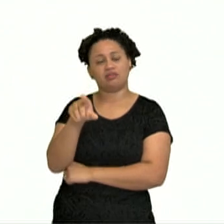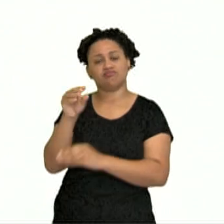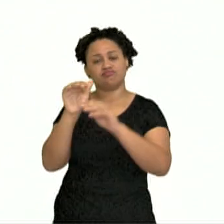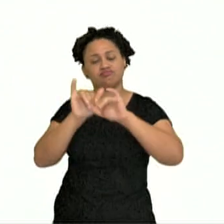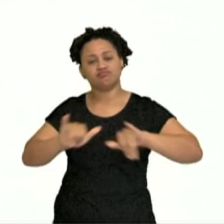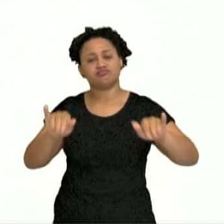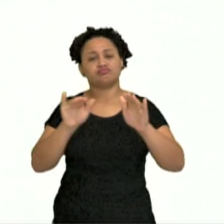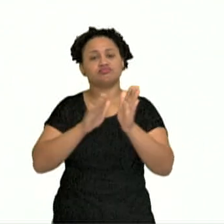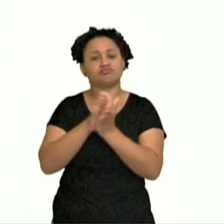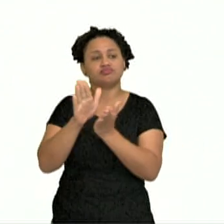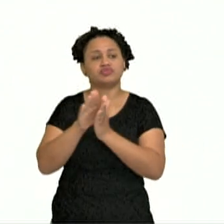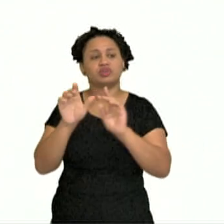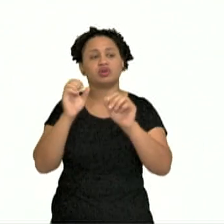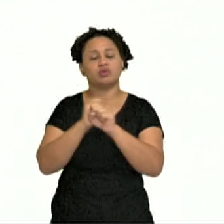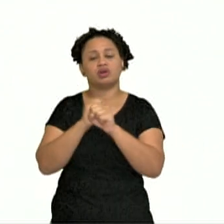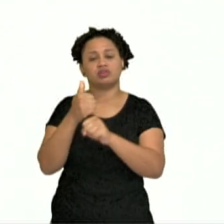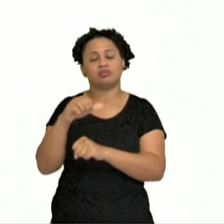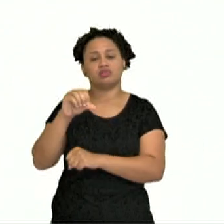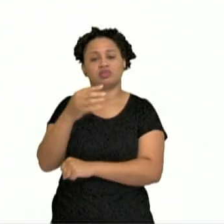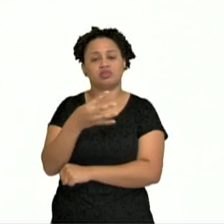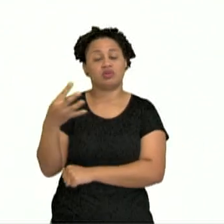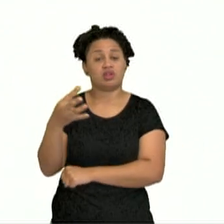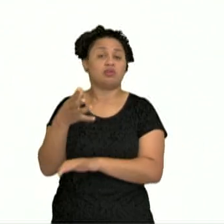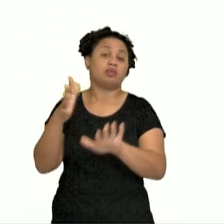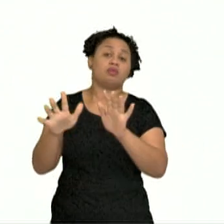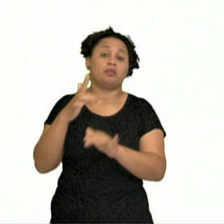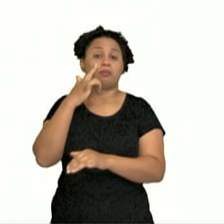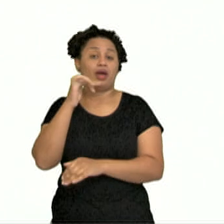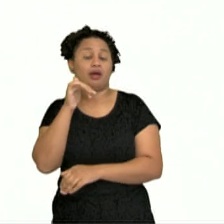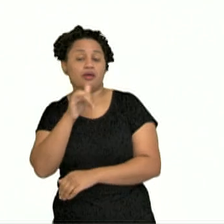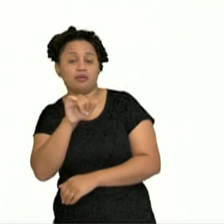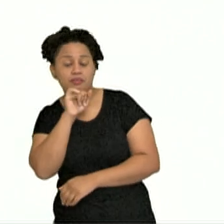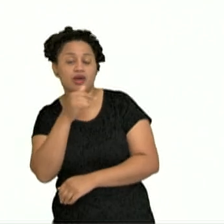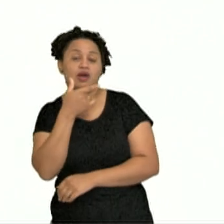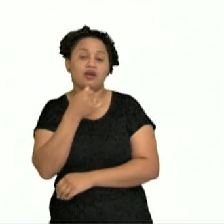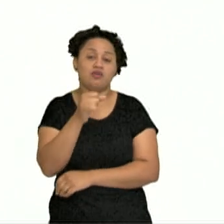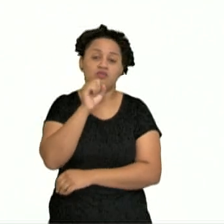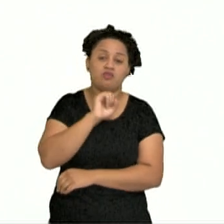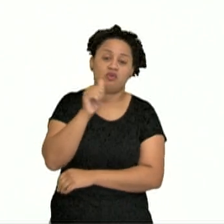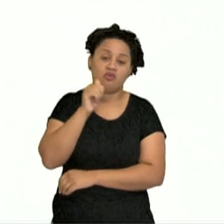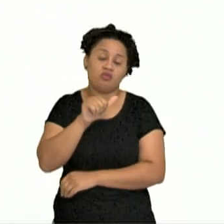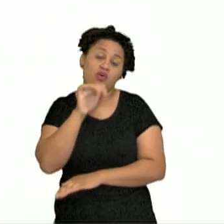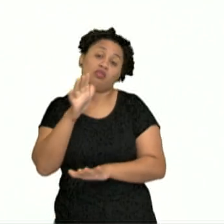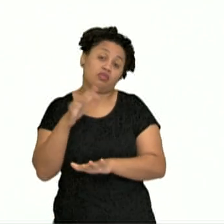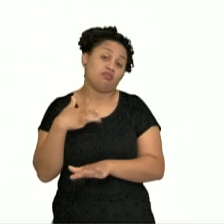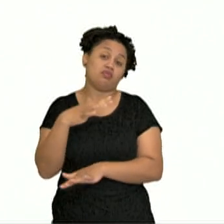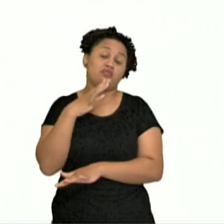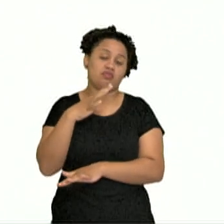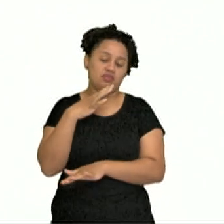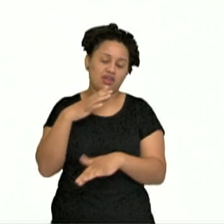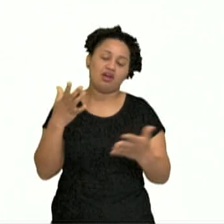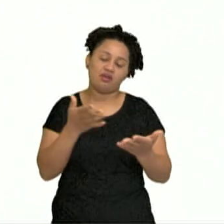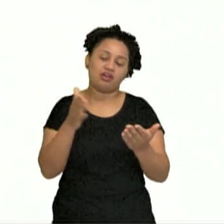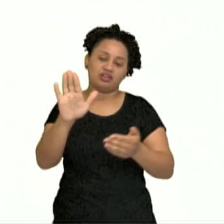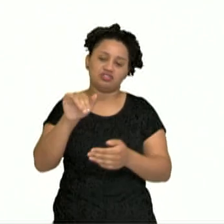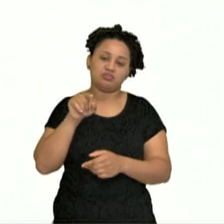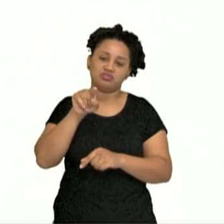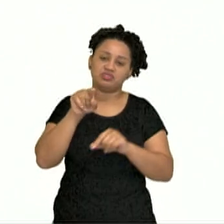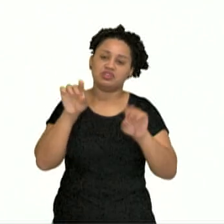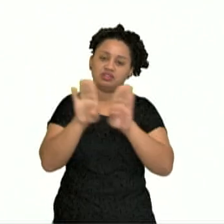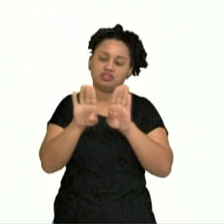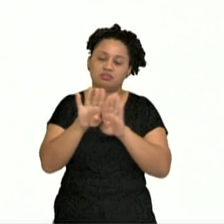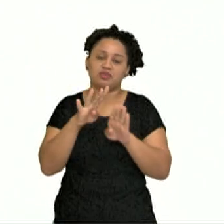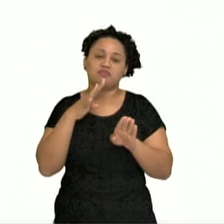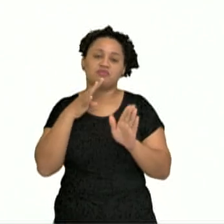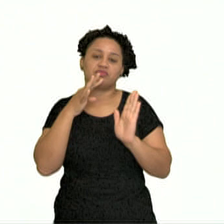pessoal? Faz tempinho, talvez os pais, os avós tiveram contato já com essa obra. Convido você também a